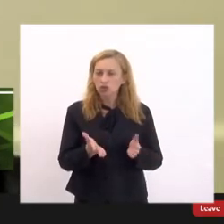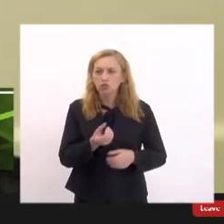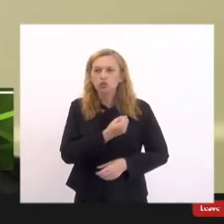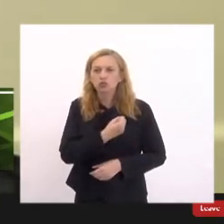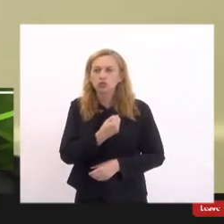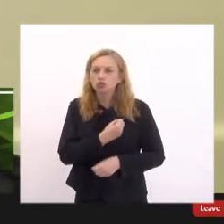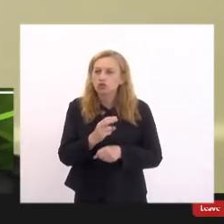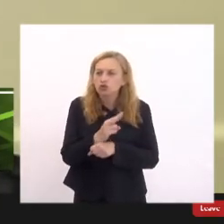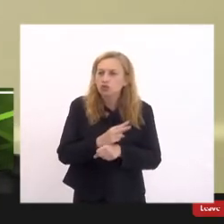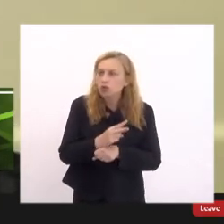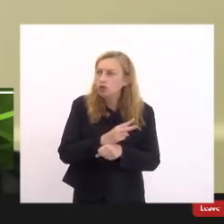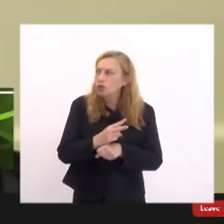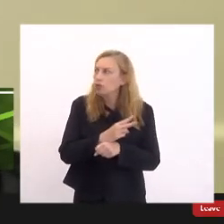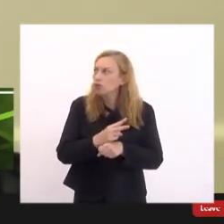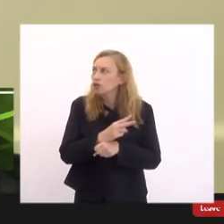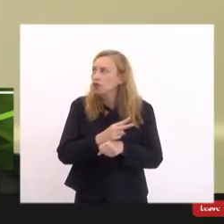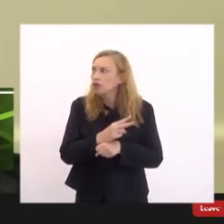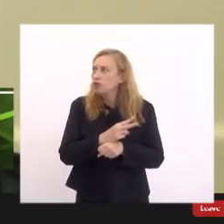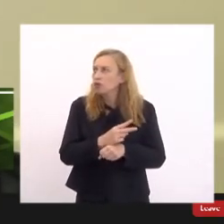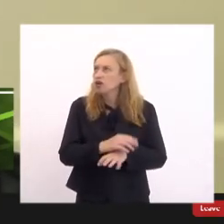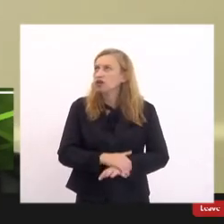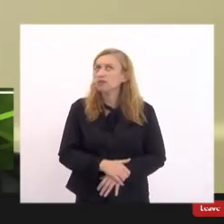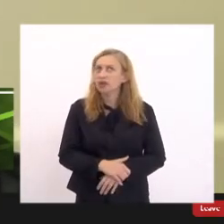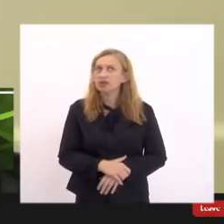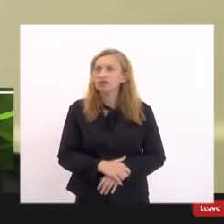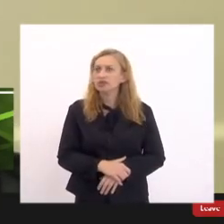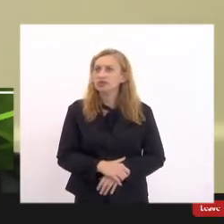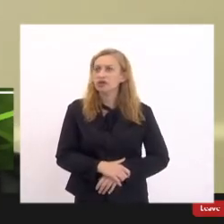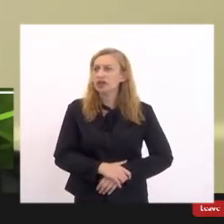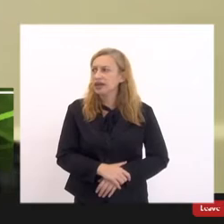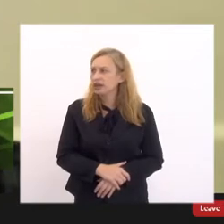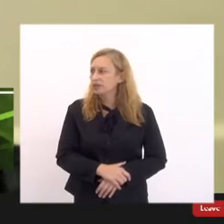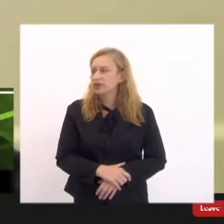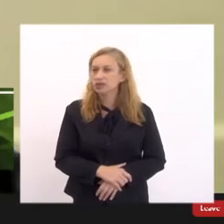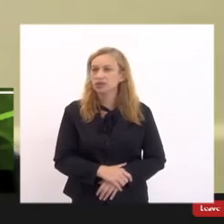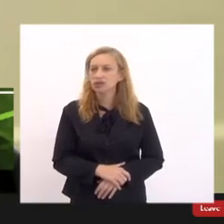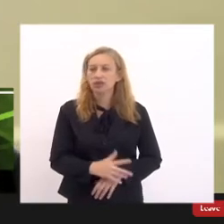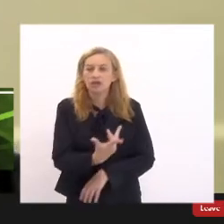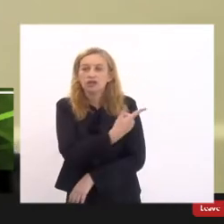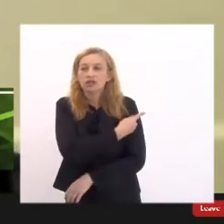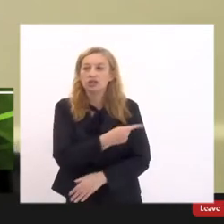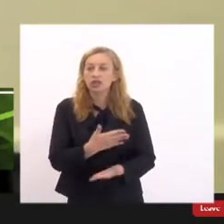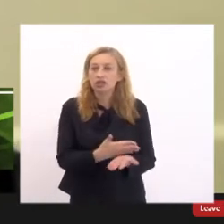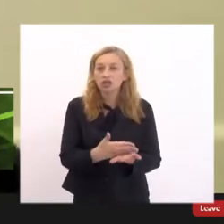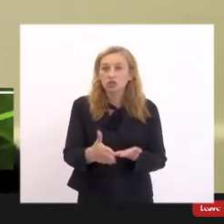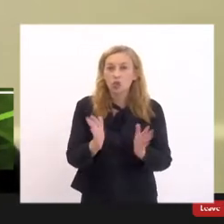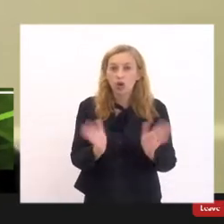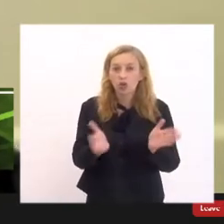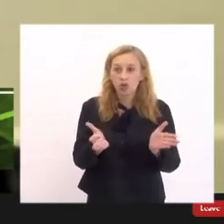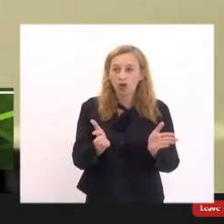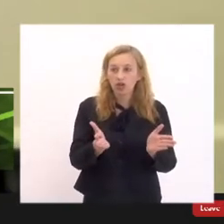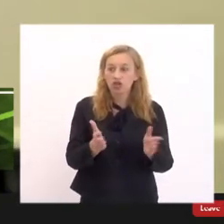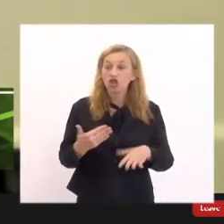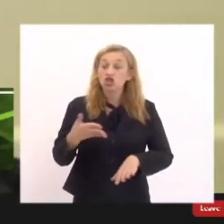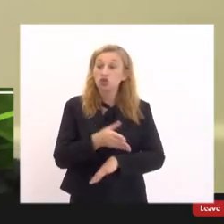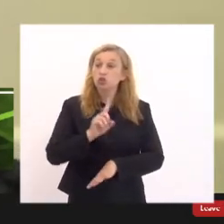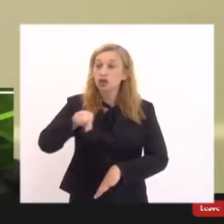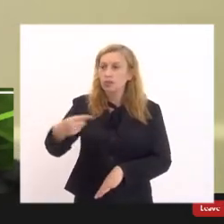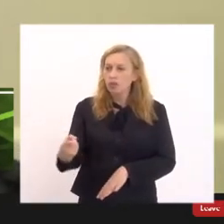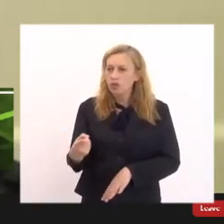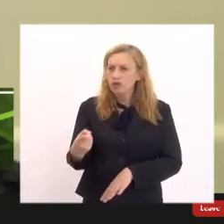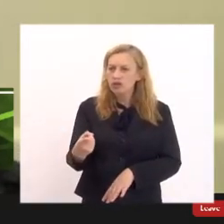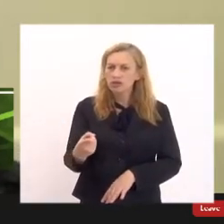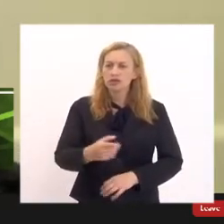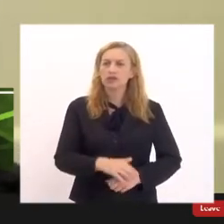ainda é por conta da dúvida da vacina infantil que começou agora, ela veio depois. Então, automaticamente, acho